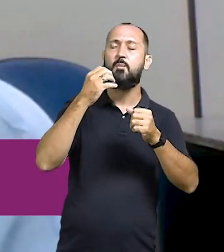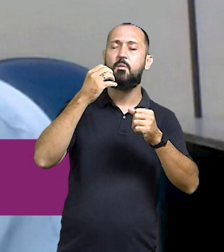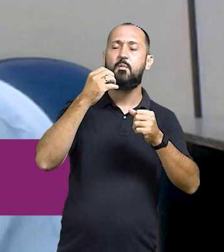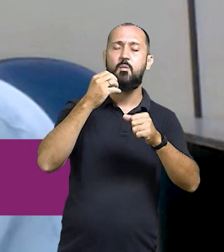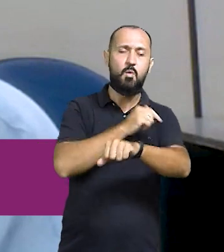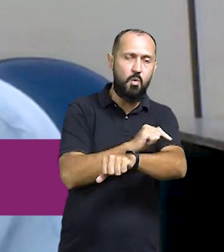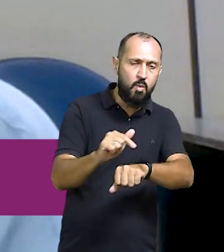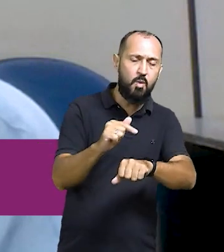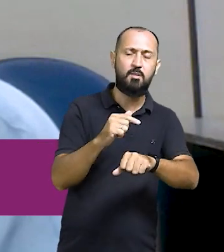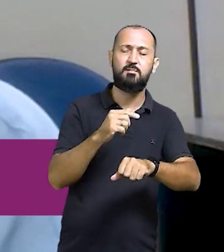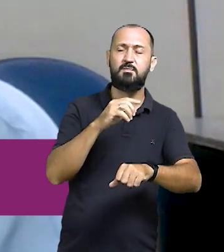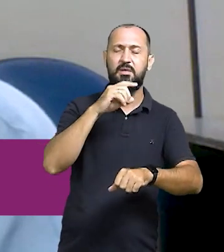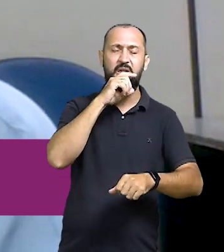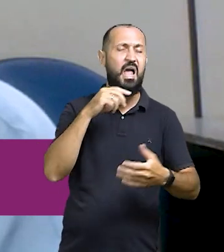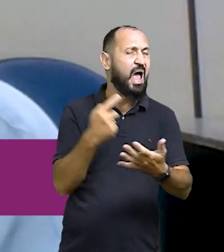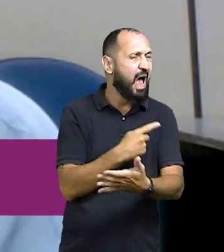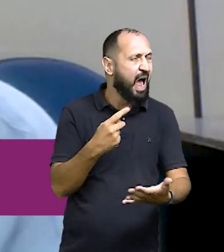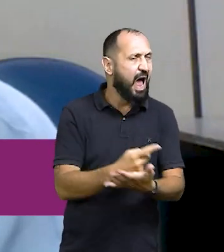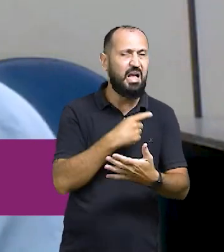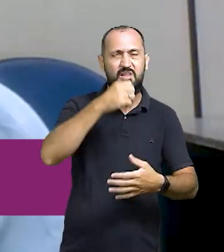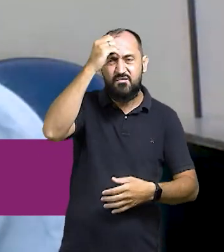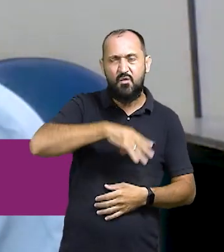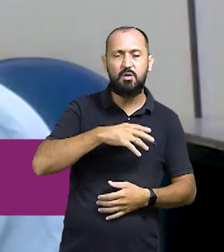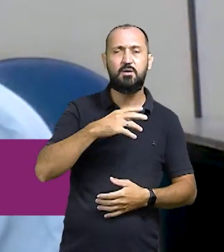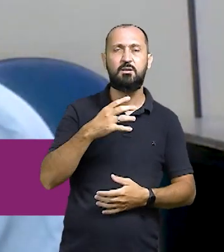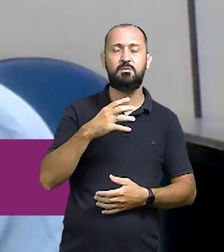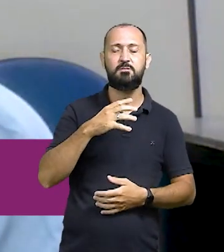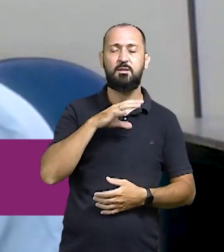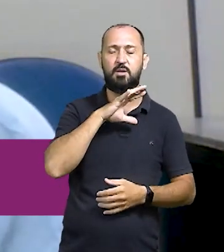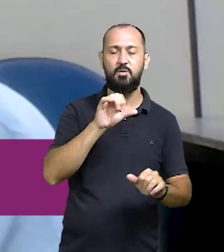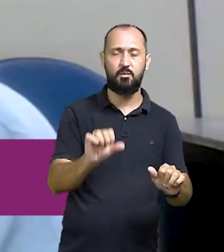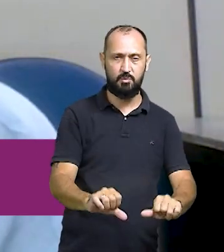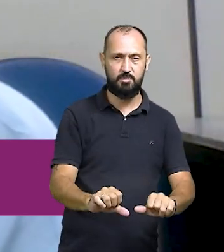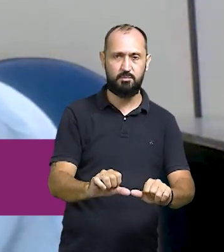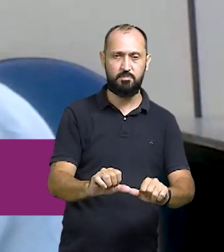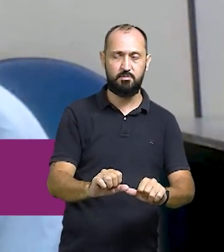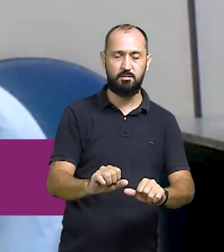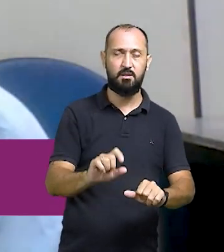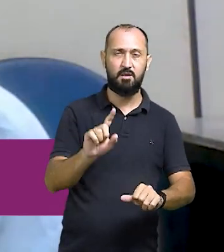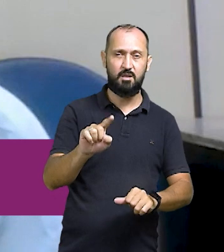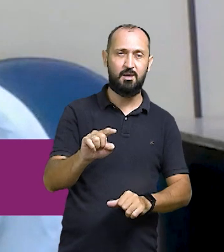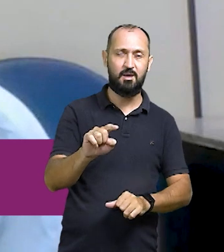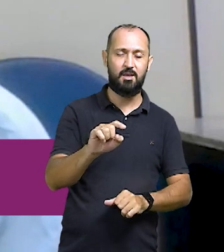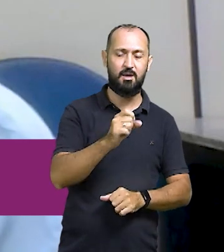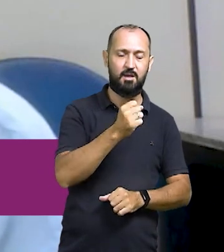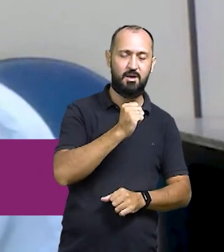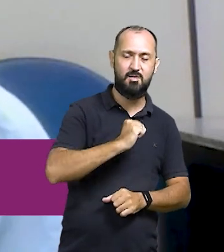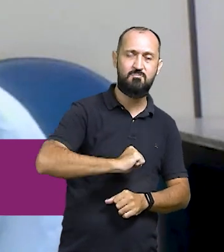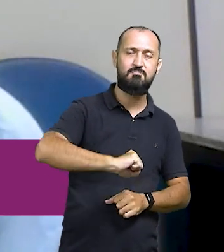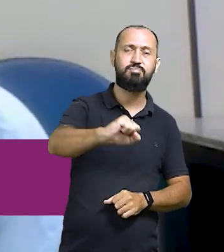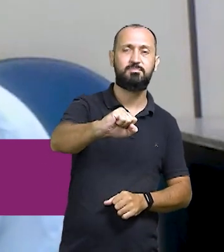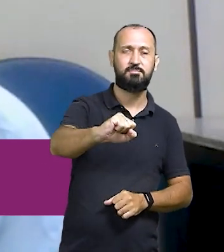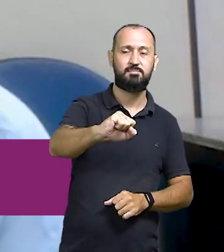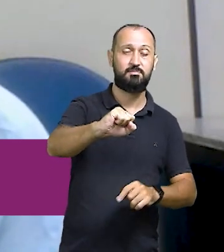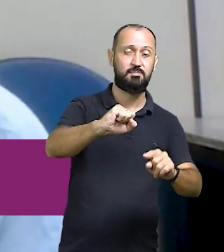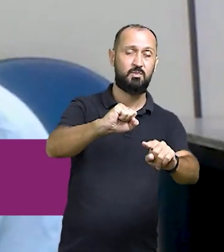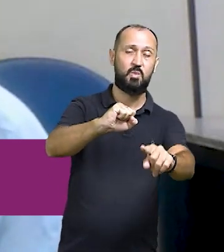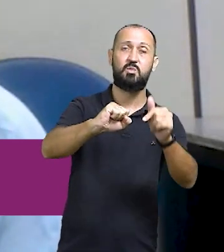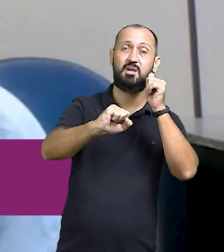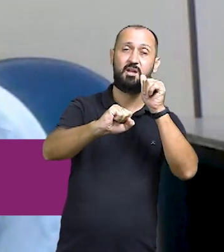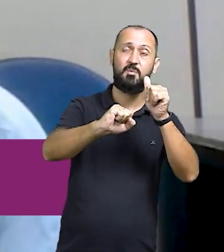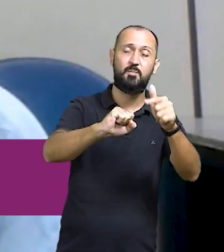de normalizar que a mulher ela pode ser diminuída, por exemplo. Perfeita a sua percepção,